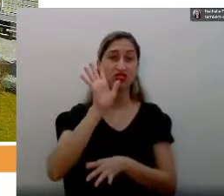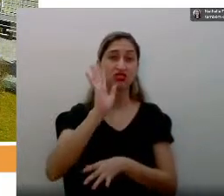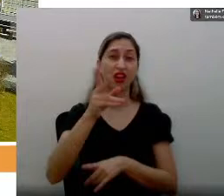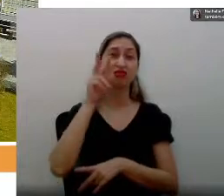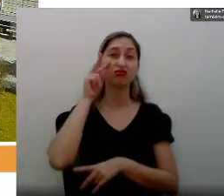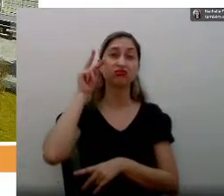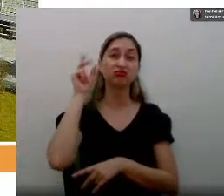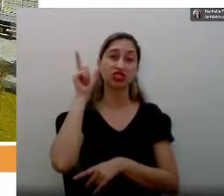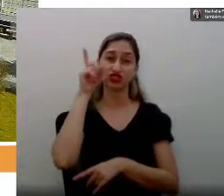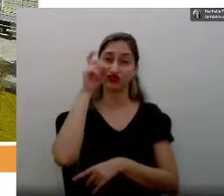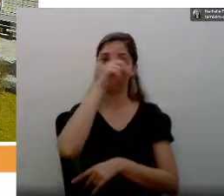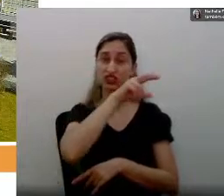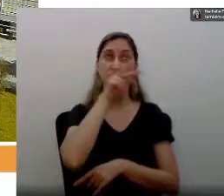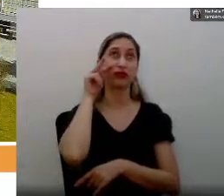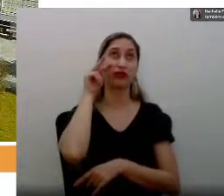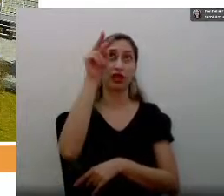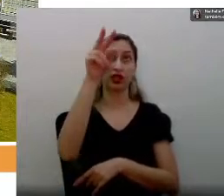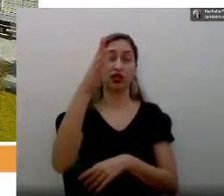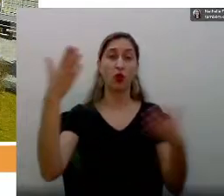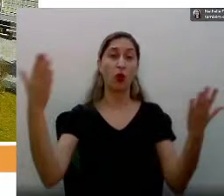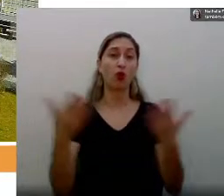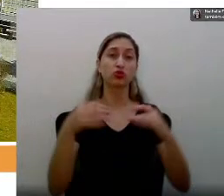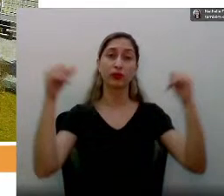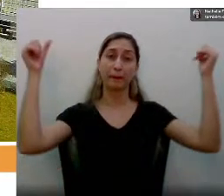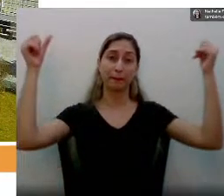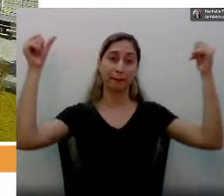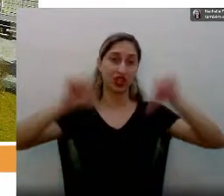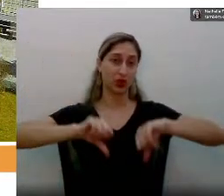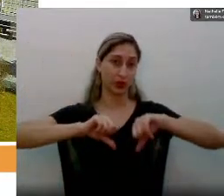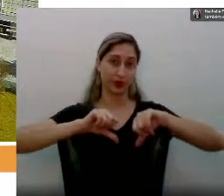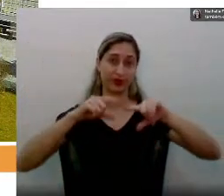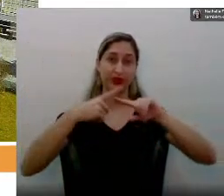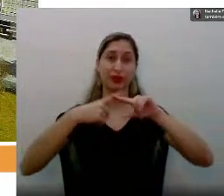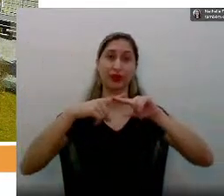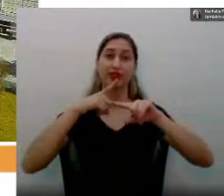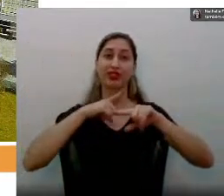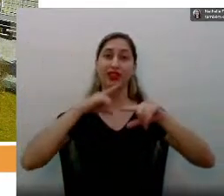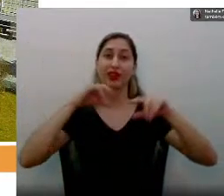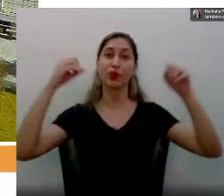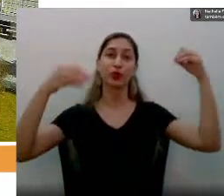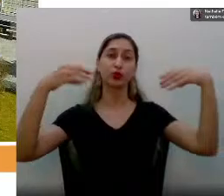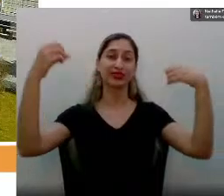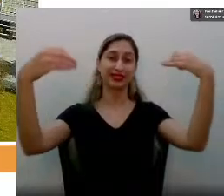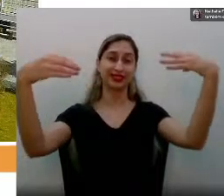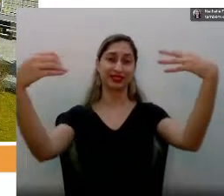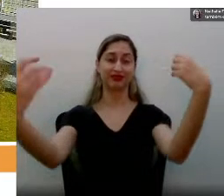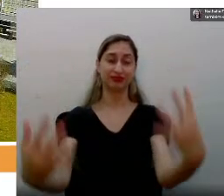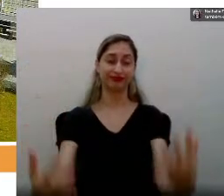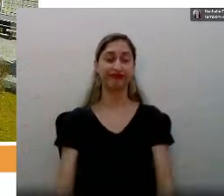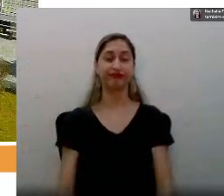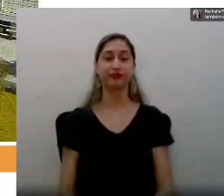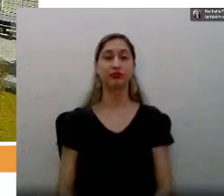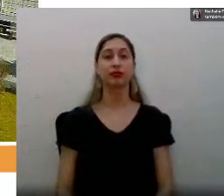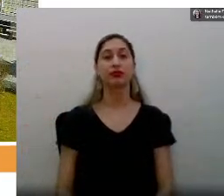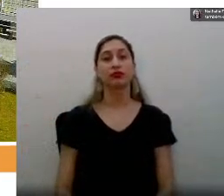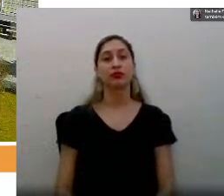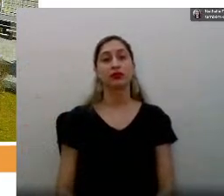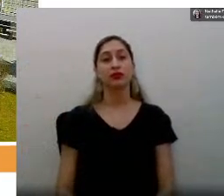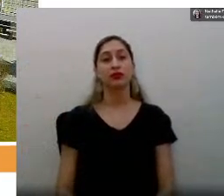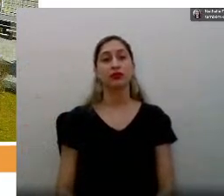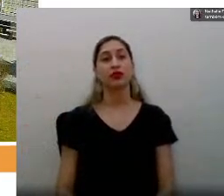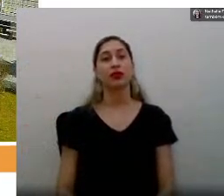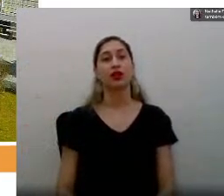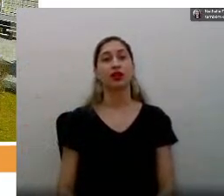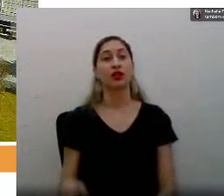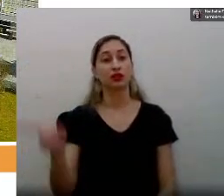então o que que eles fizeram né ele falou se não a gente vai colocar um Observatório na Serra da Piedade né mas a gente